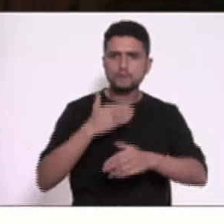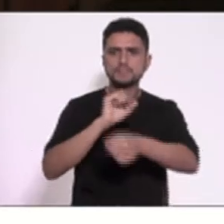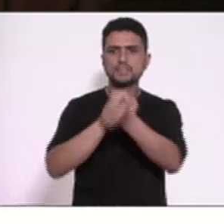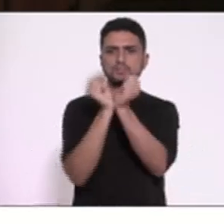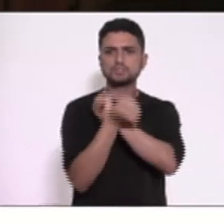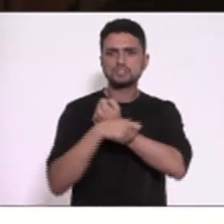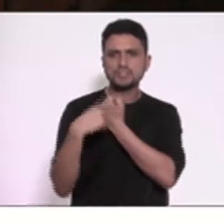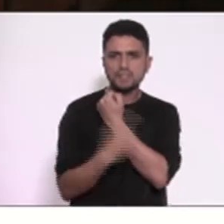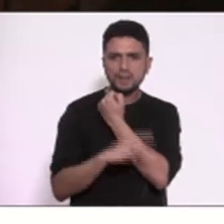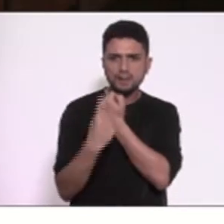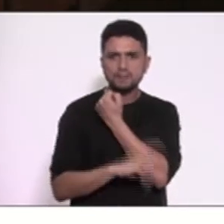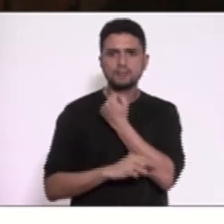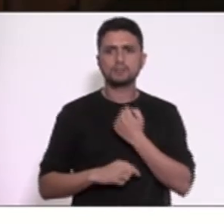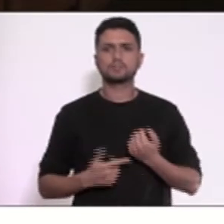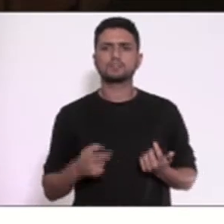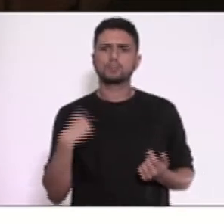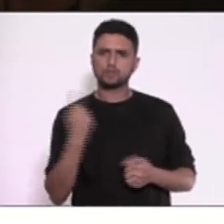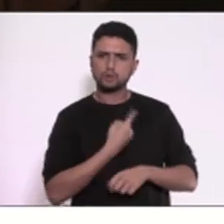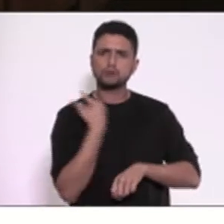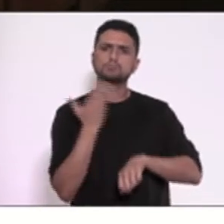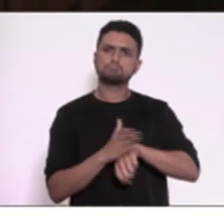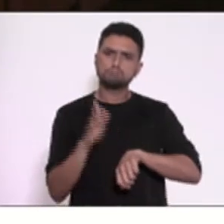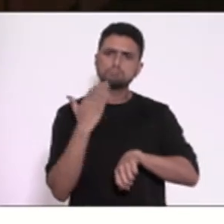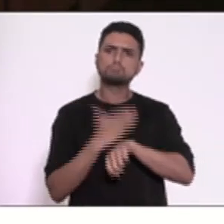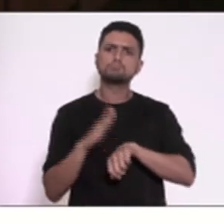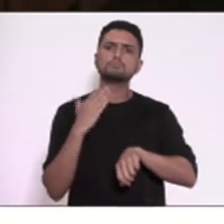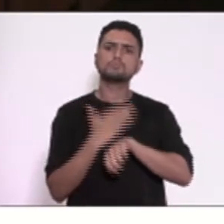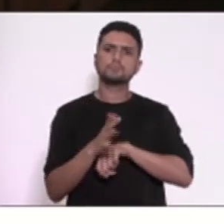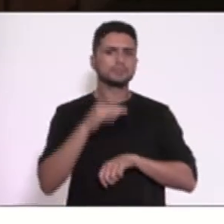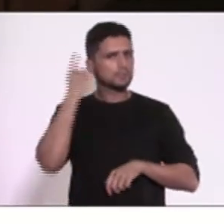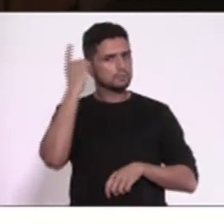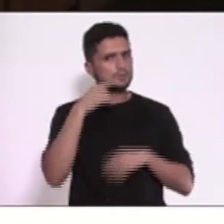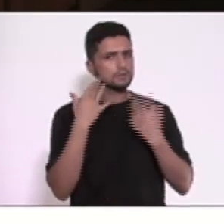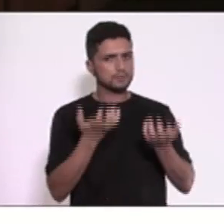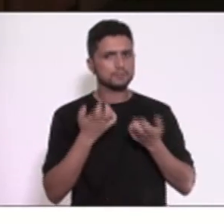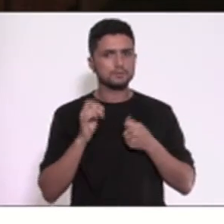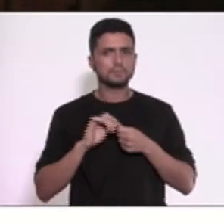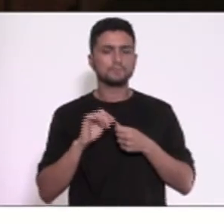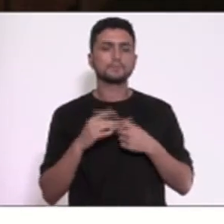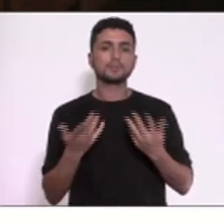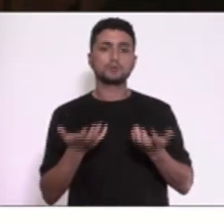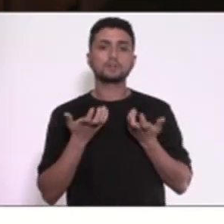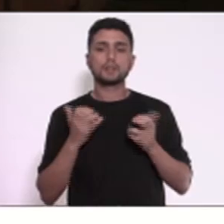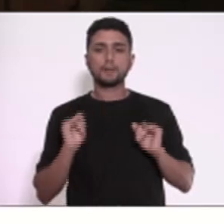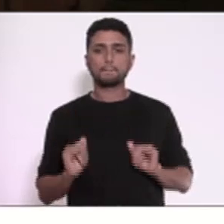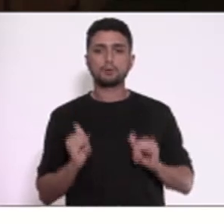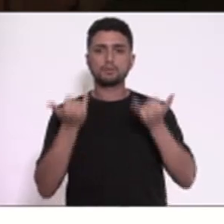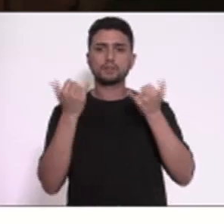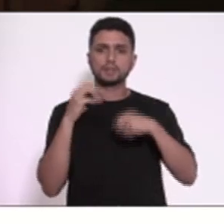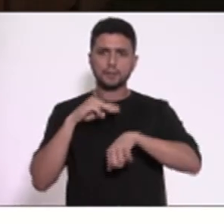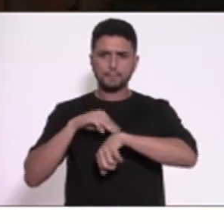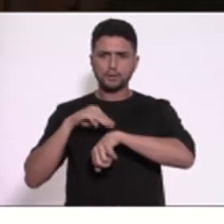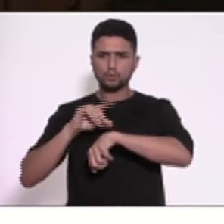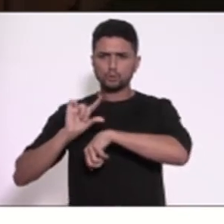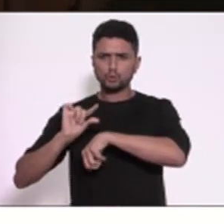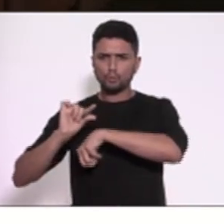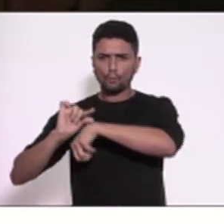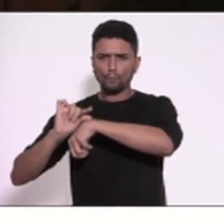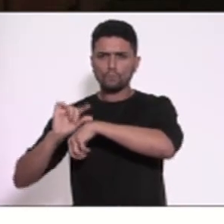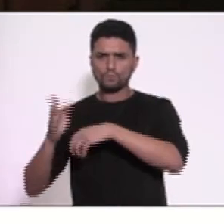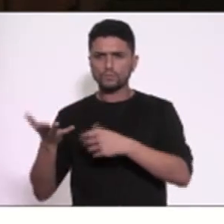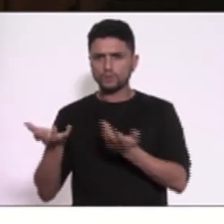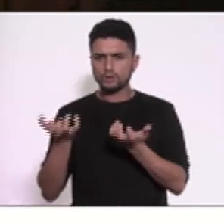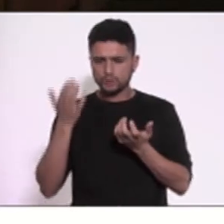que todos nós, deputados, queriam fazer. Mas eu queria usar os minutinhos que me resta, deputada Alexandre e Mônica, se querem uma